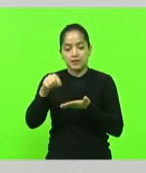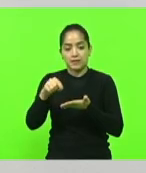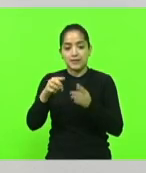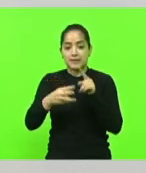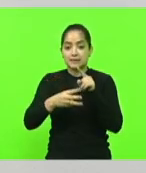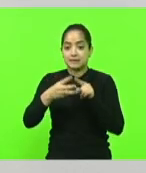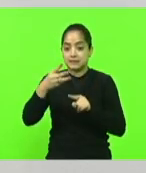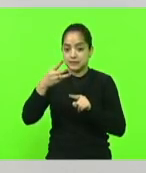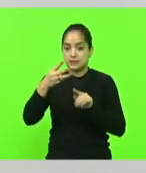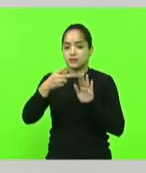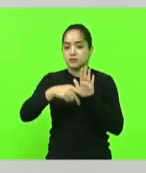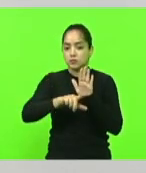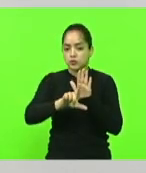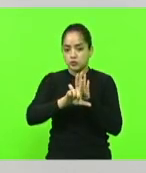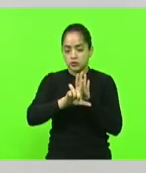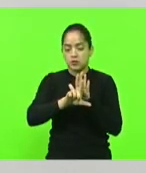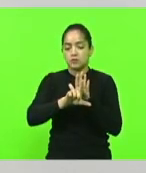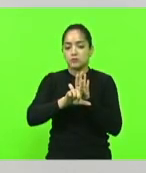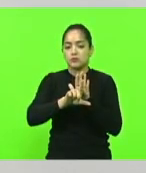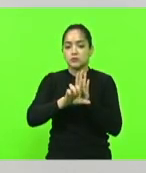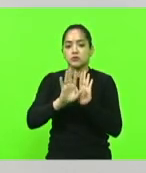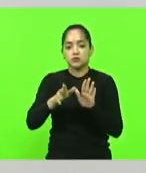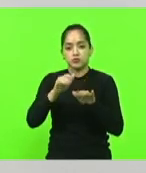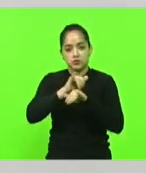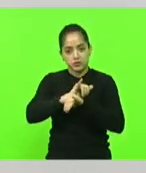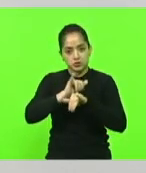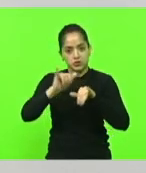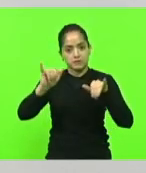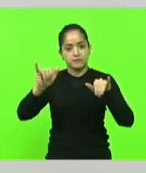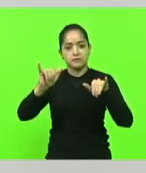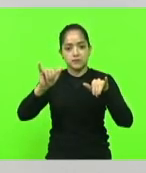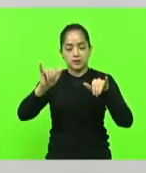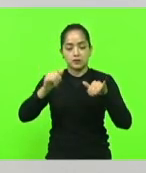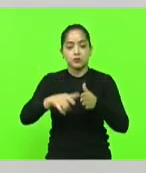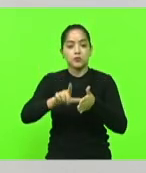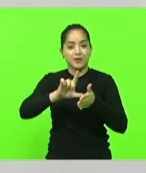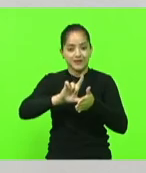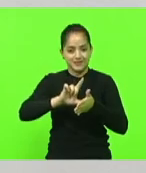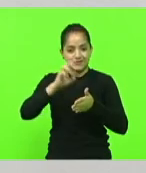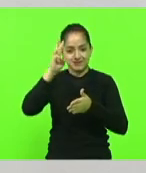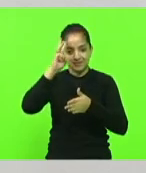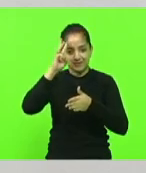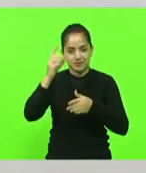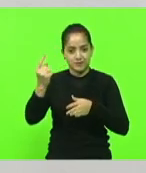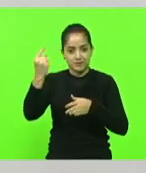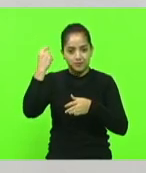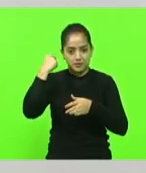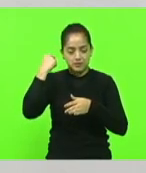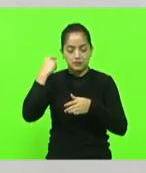3 projetos, né, como eu já havia anunciado na terça-feira.